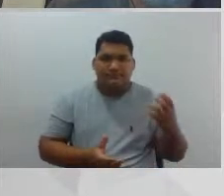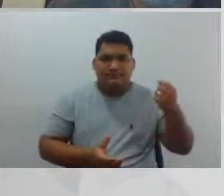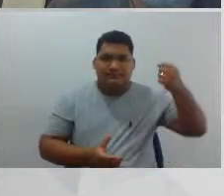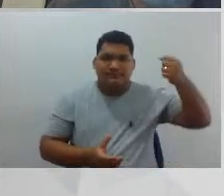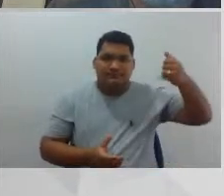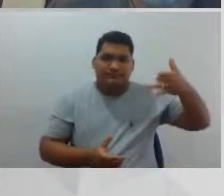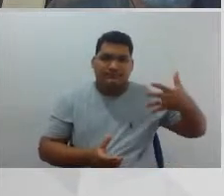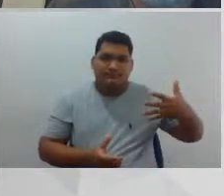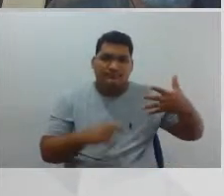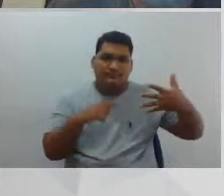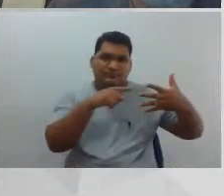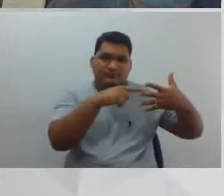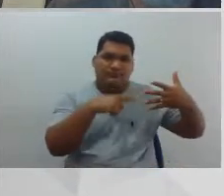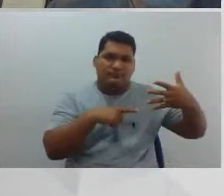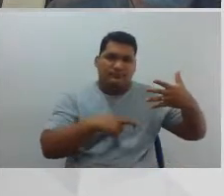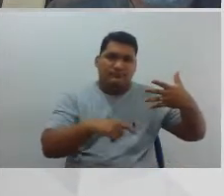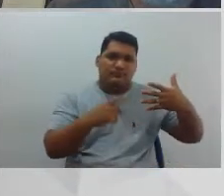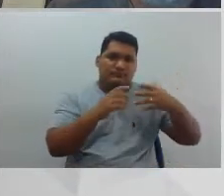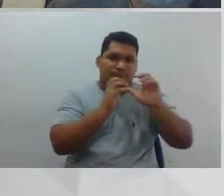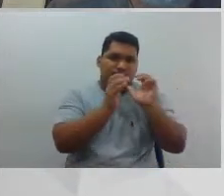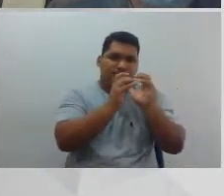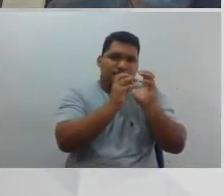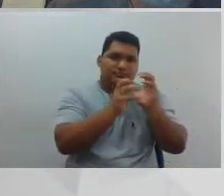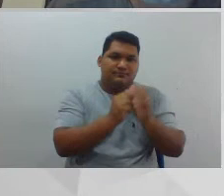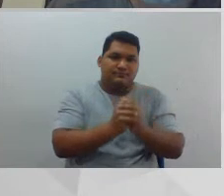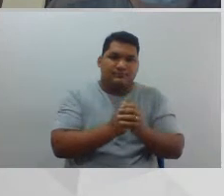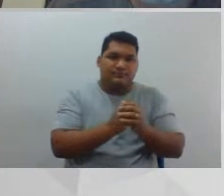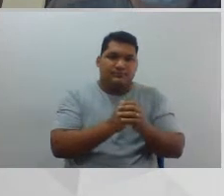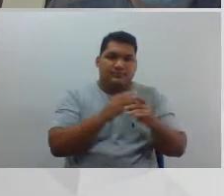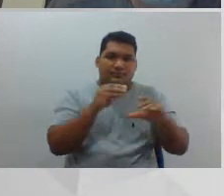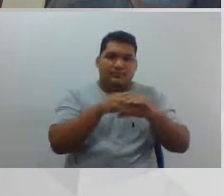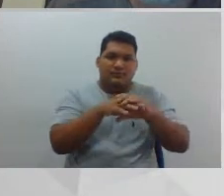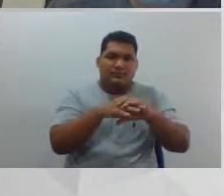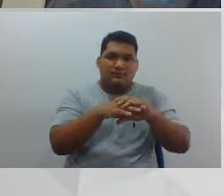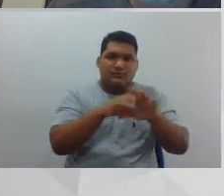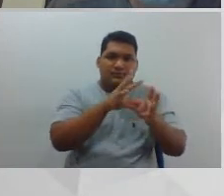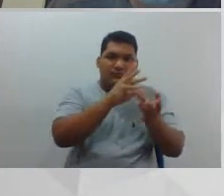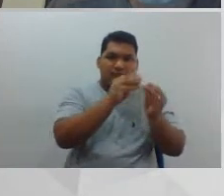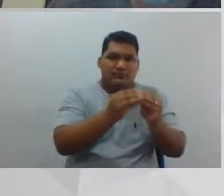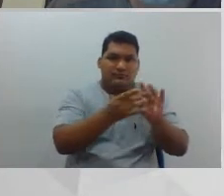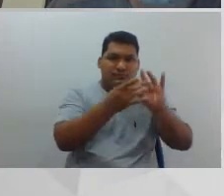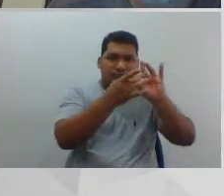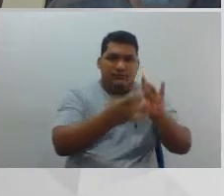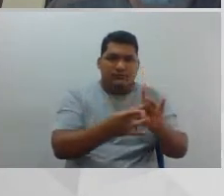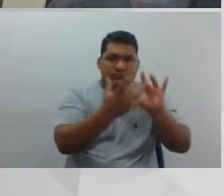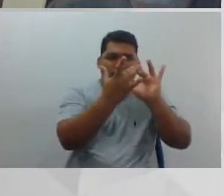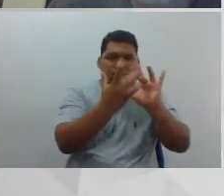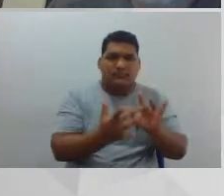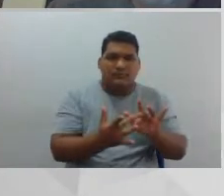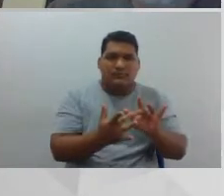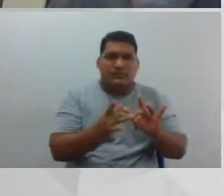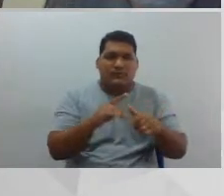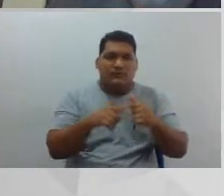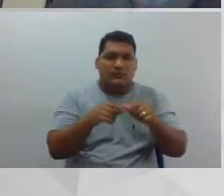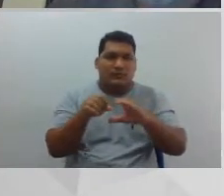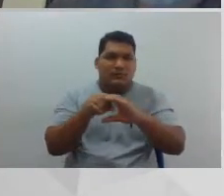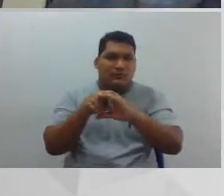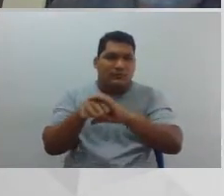pesos, somador e a função. Aí gera uma saída. O único neurônio só consegue fazer